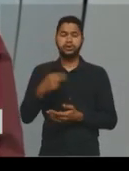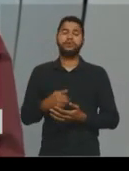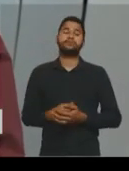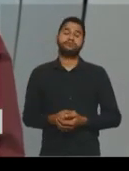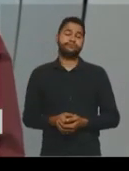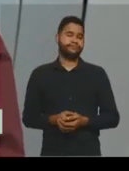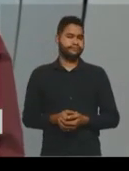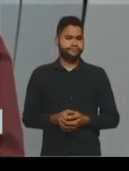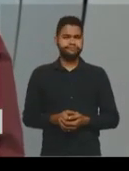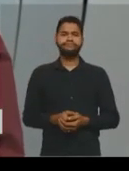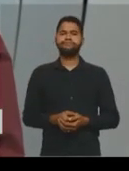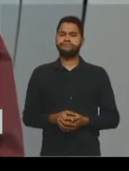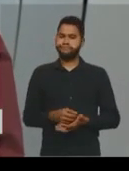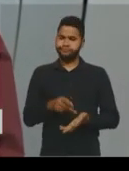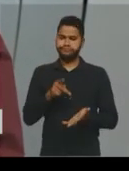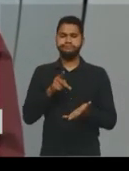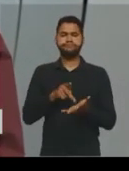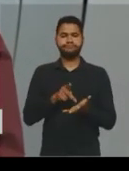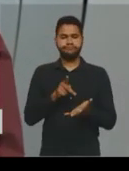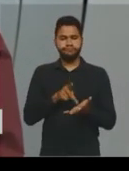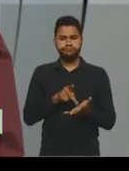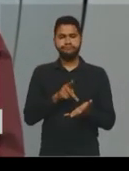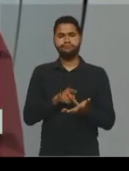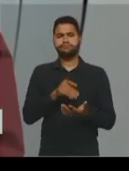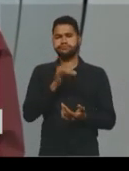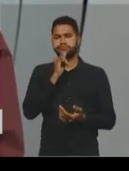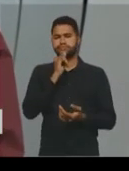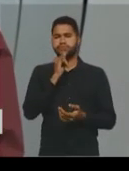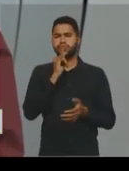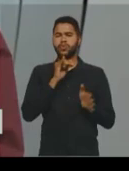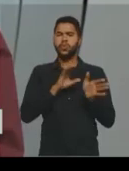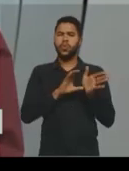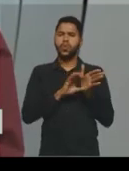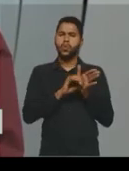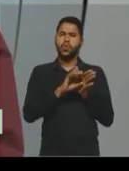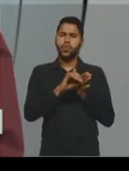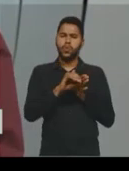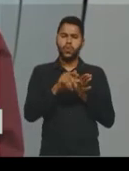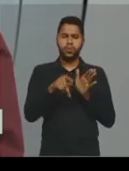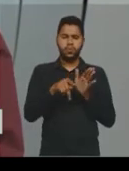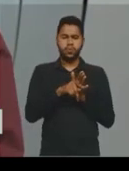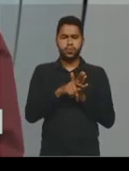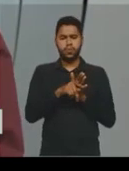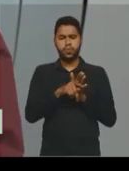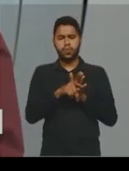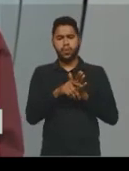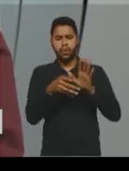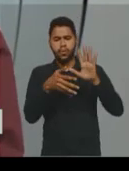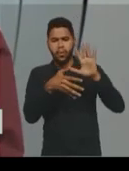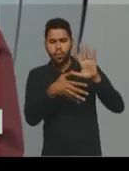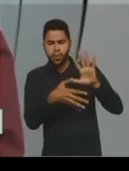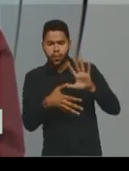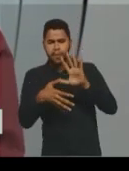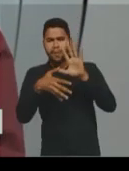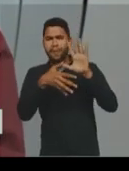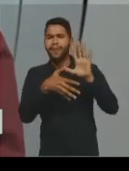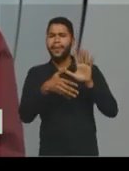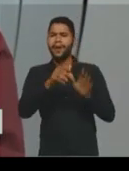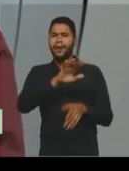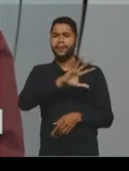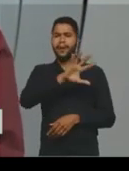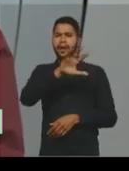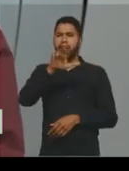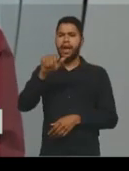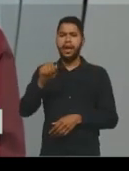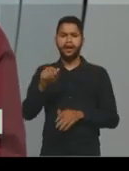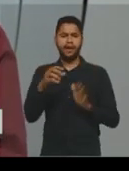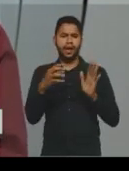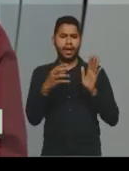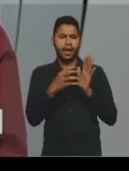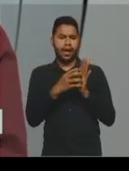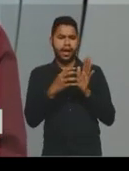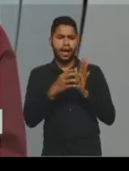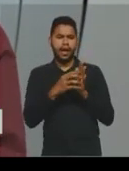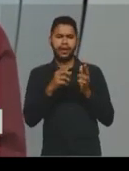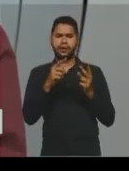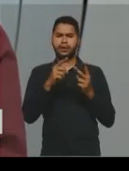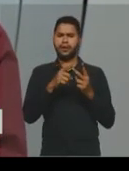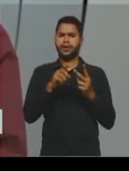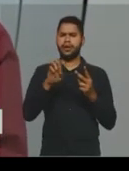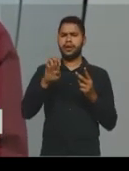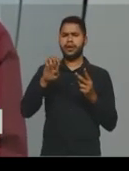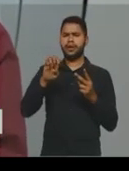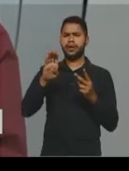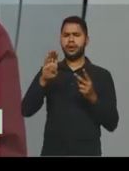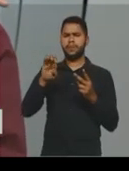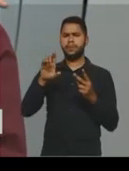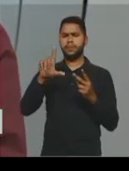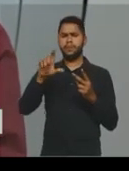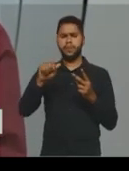peguei essa coisa do Google, desse um mapa da África e colocando AIDS, depois Ebola,